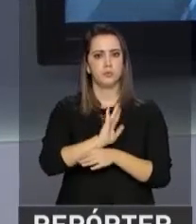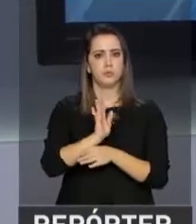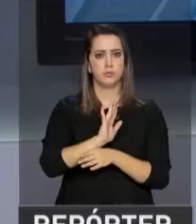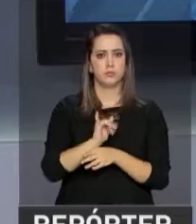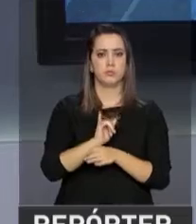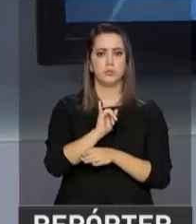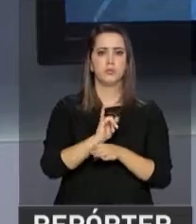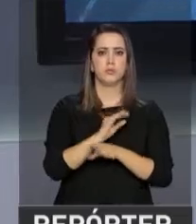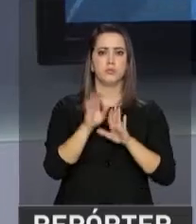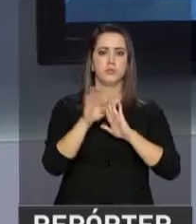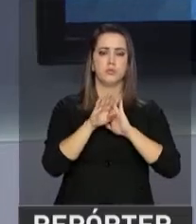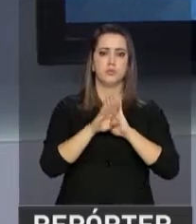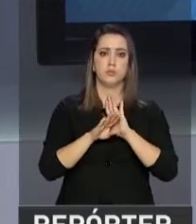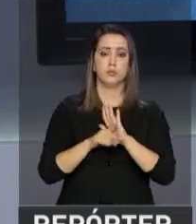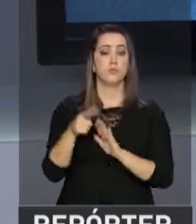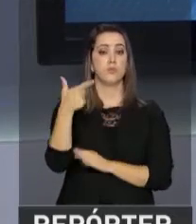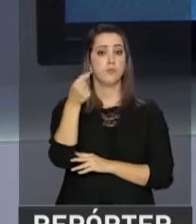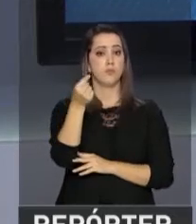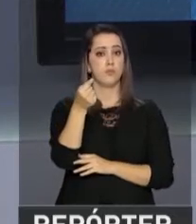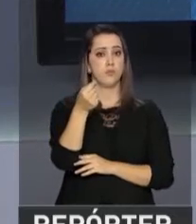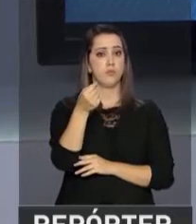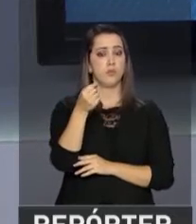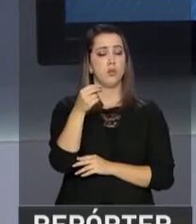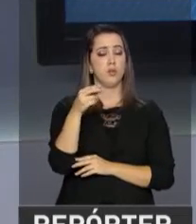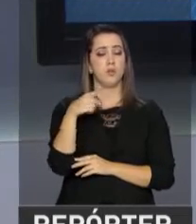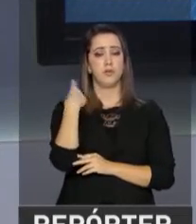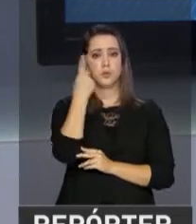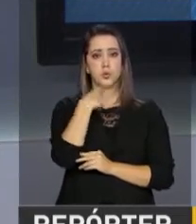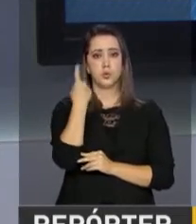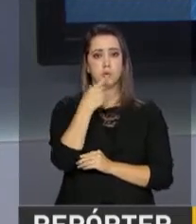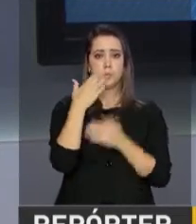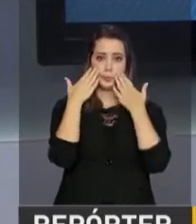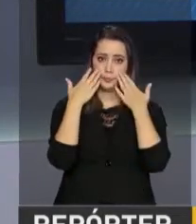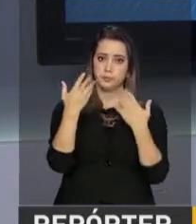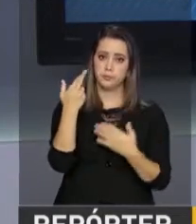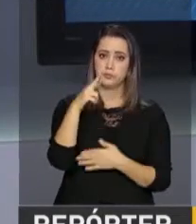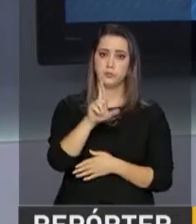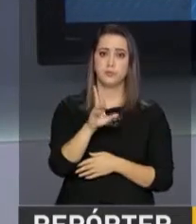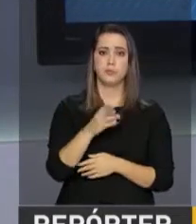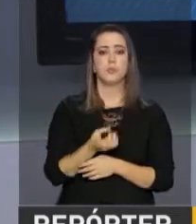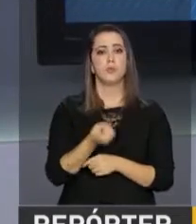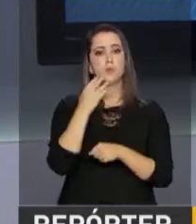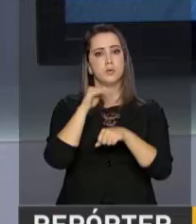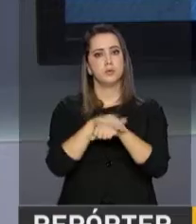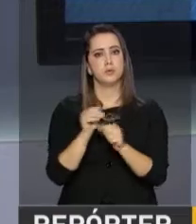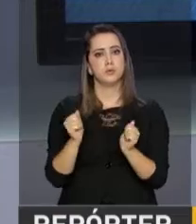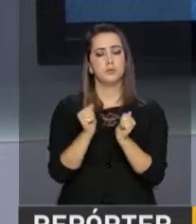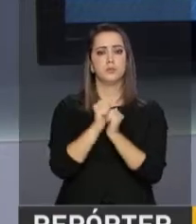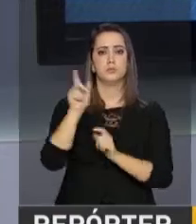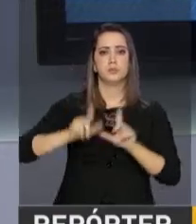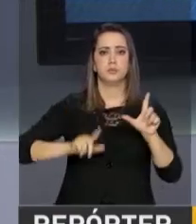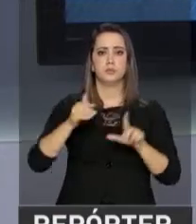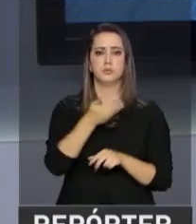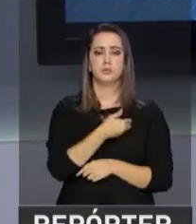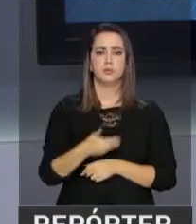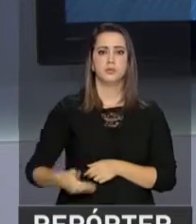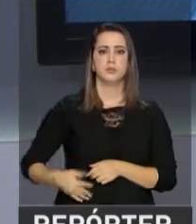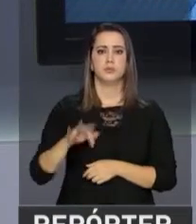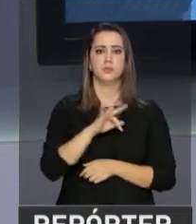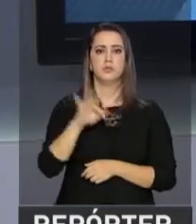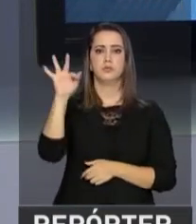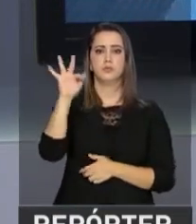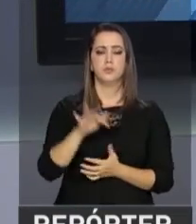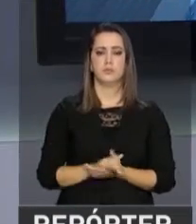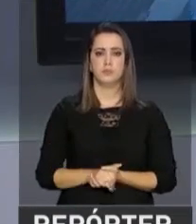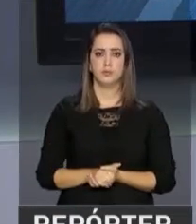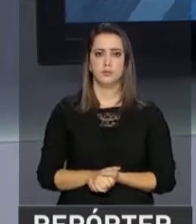reportagens no youtube voltamos às 20 horas na próxima edição do repórter nbr uma boa noite pra você continue na nbr a